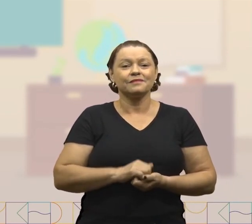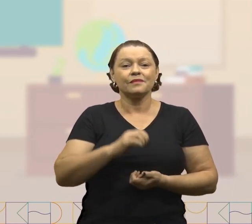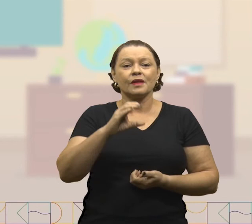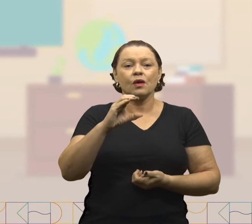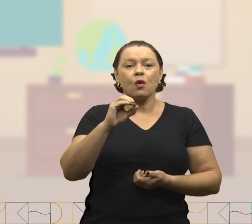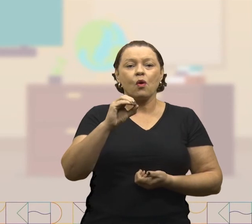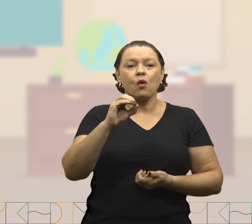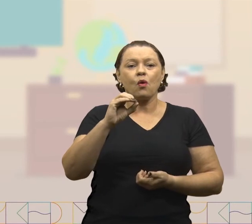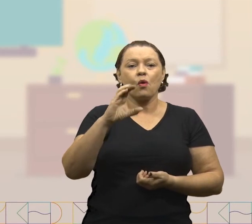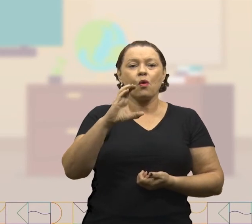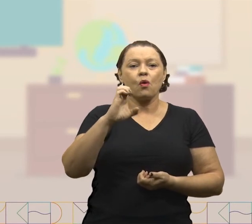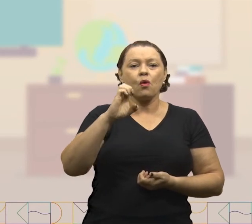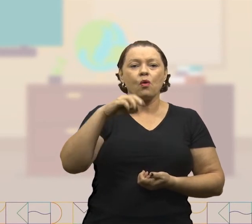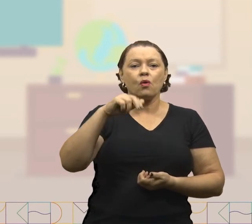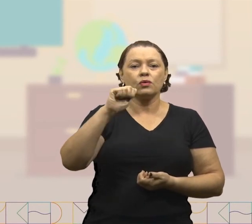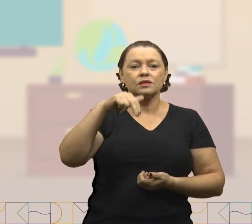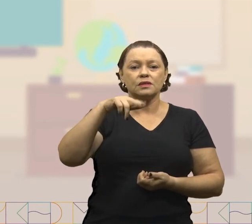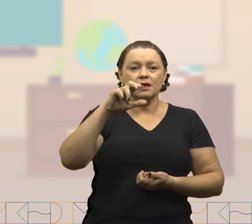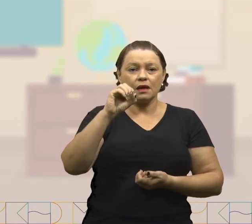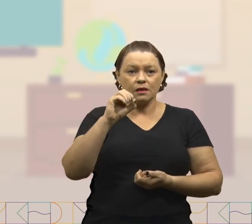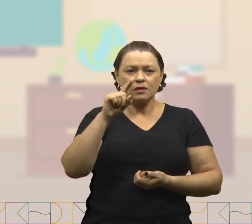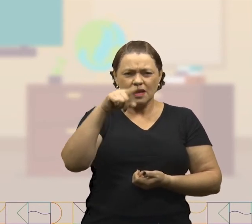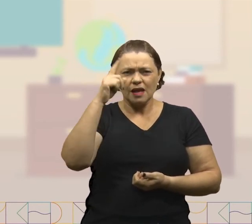oceanos. Lembra que eu expliquei?